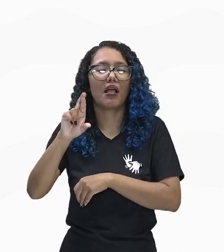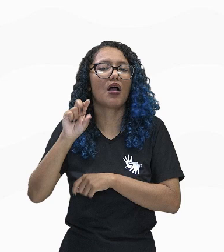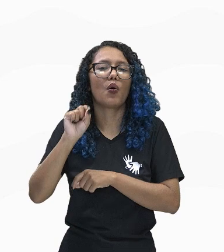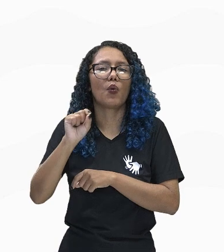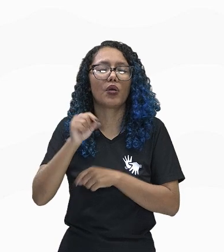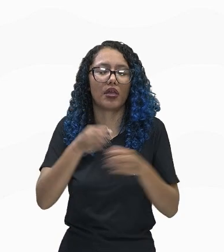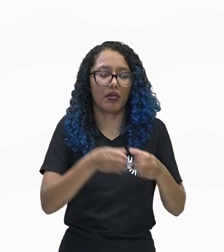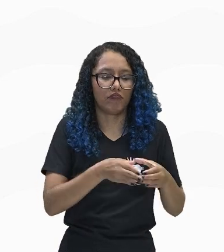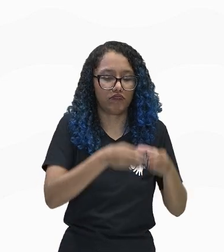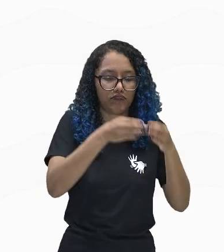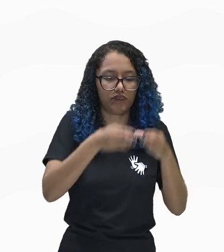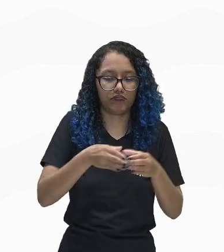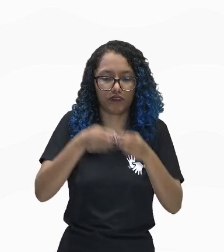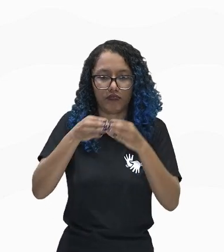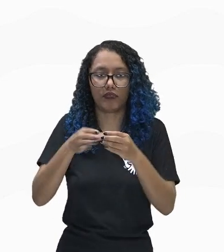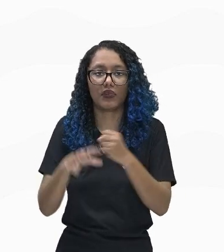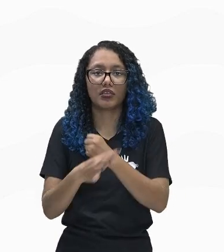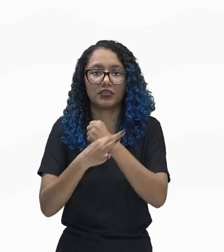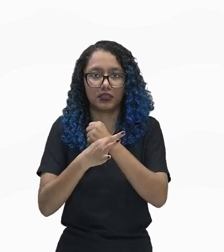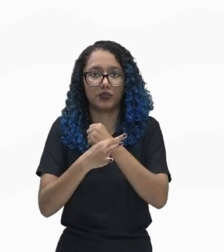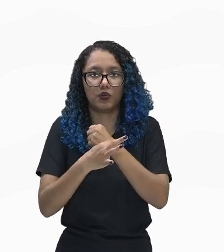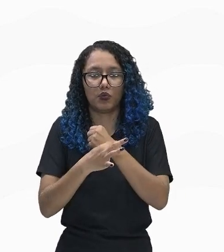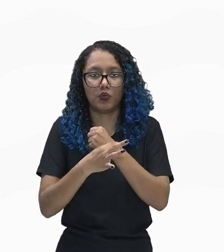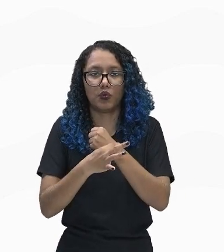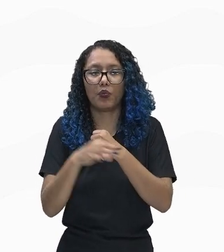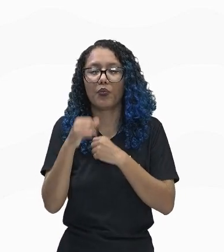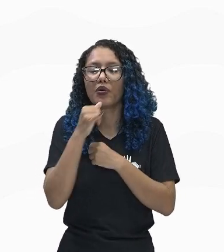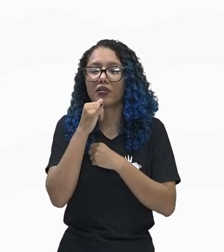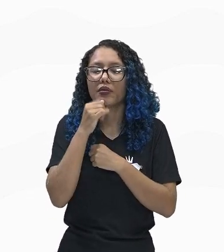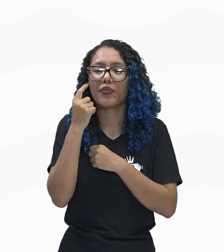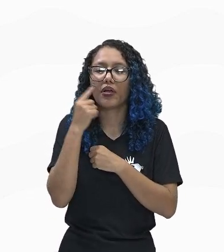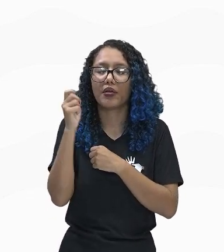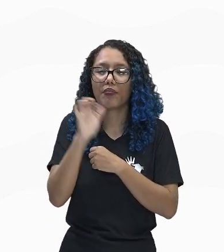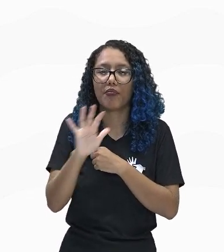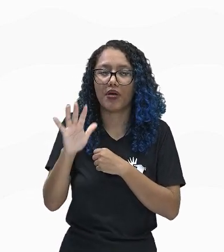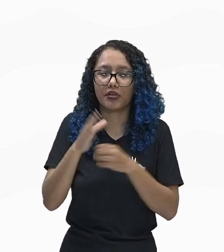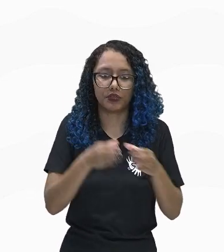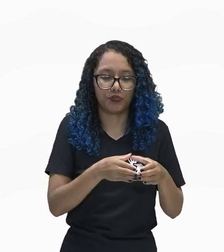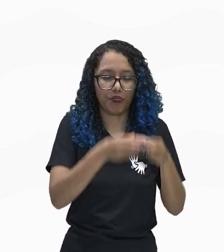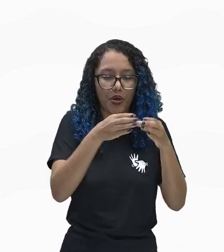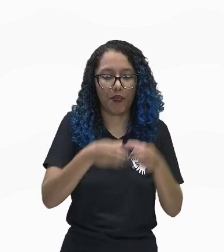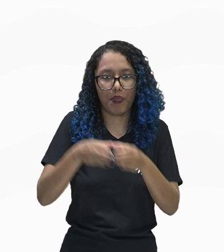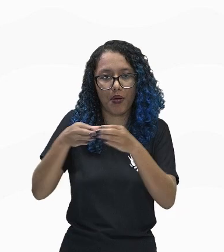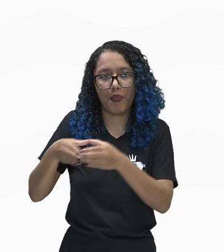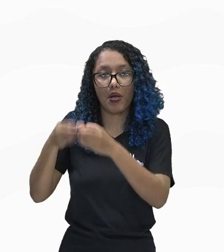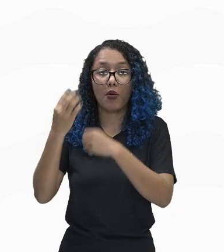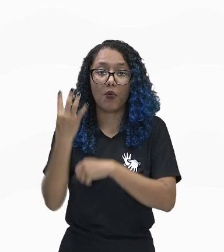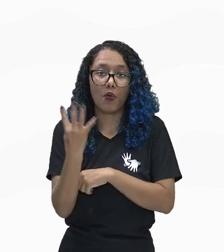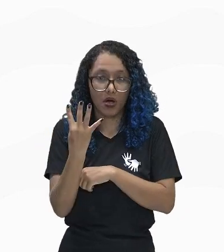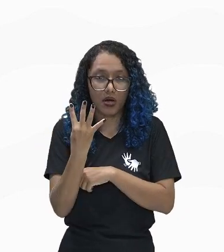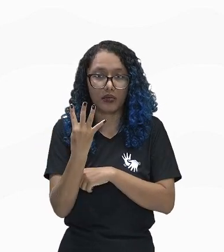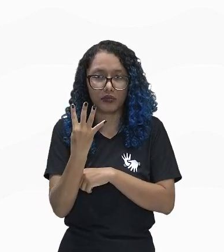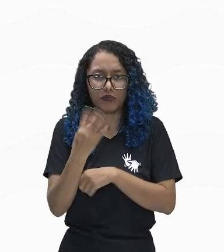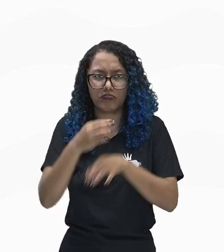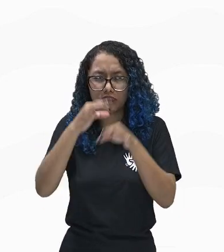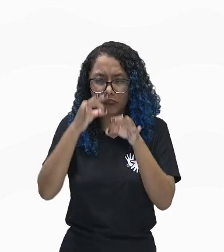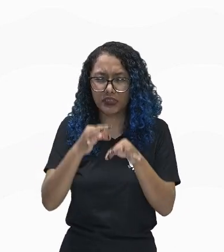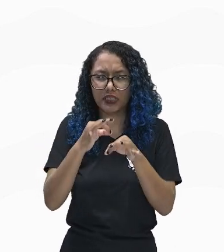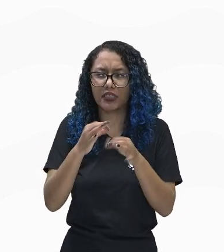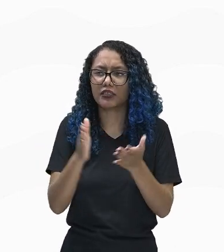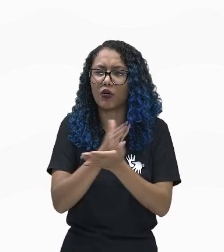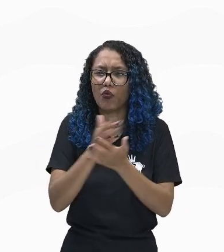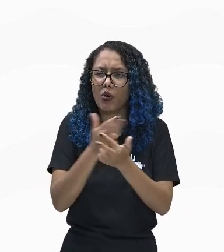de sustentação. Então, observem na nossa imagem que nós temos aí 4 pilares. Elas com certeza